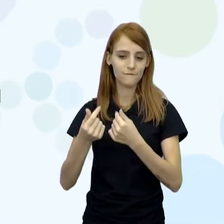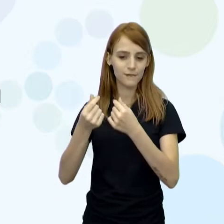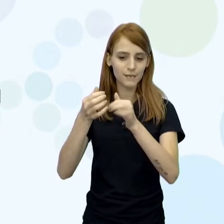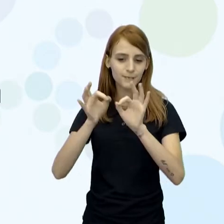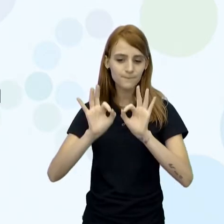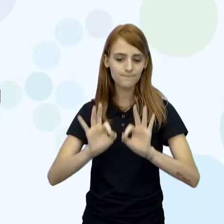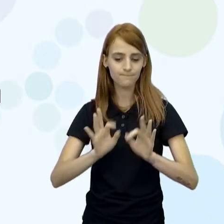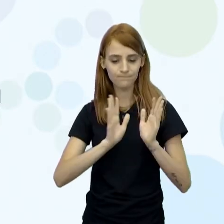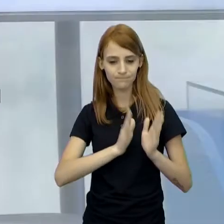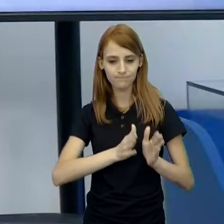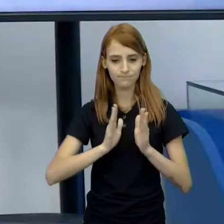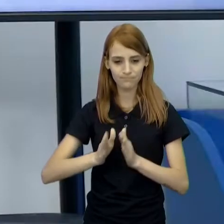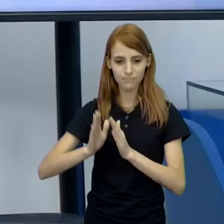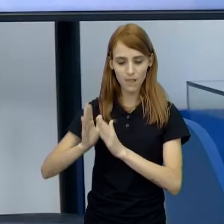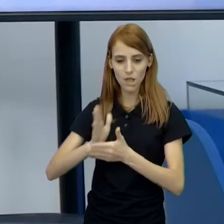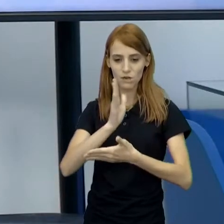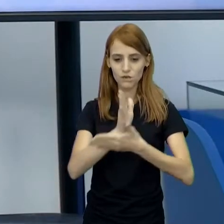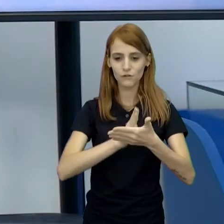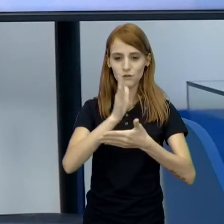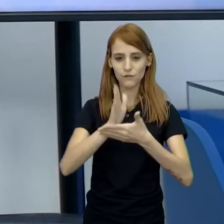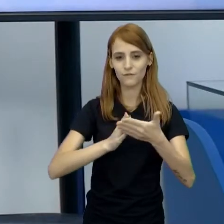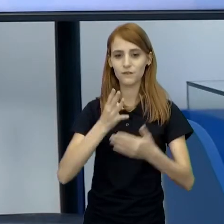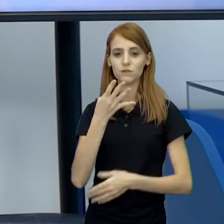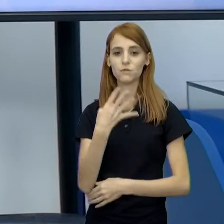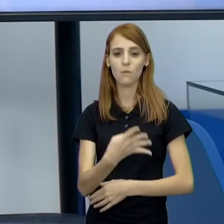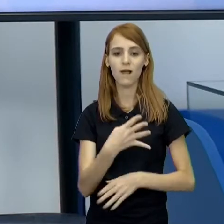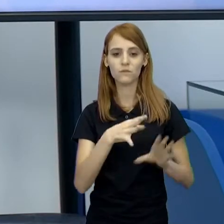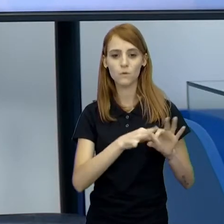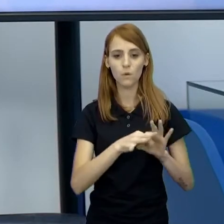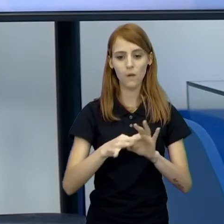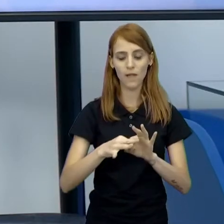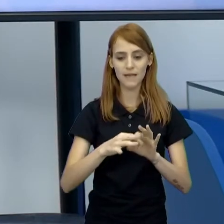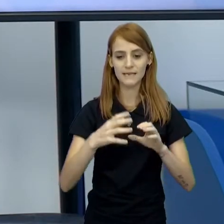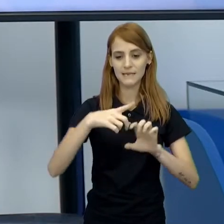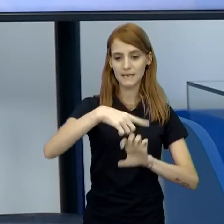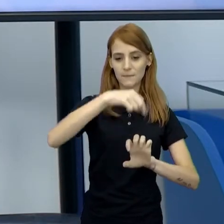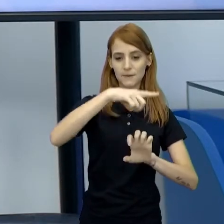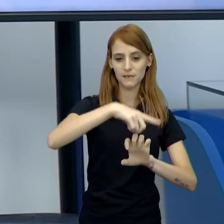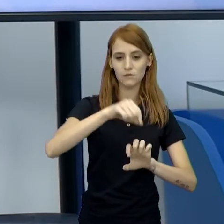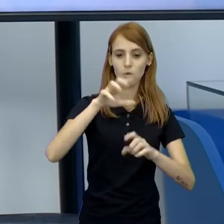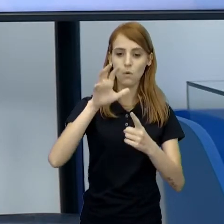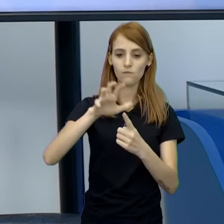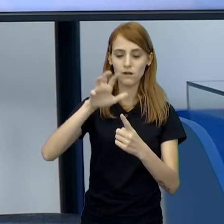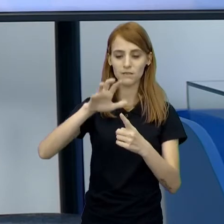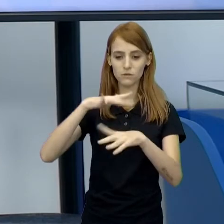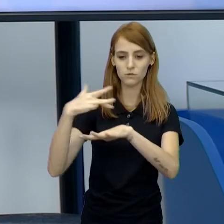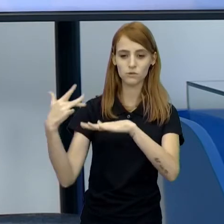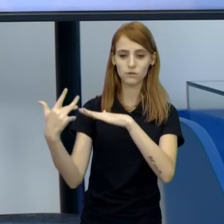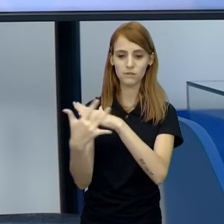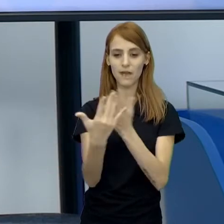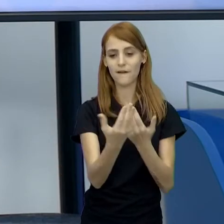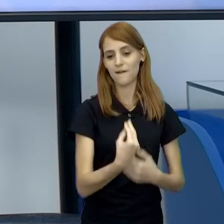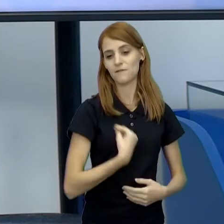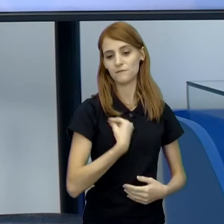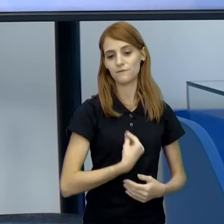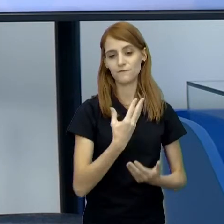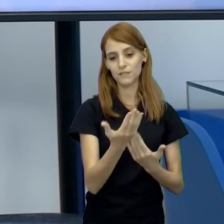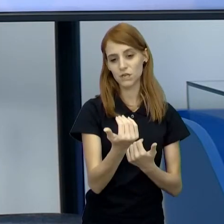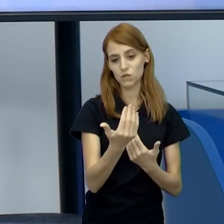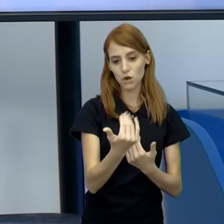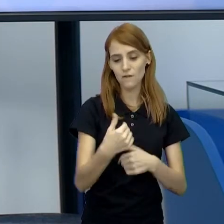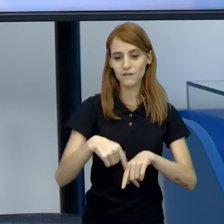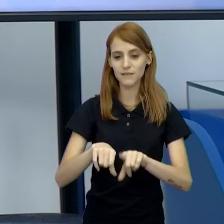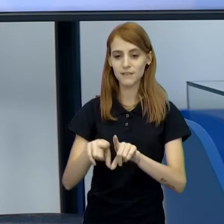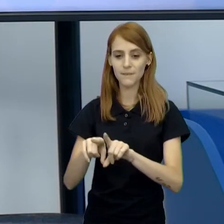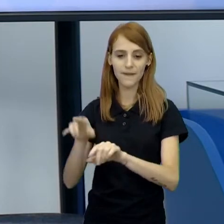em 4 componentes. Conexão empreendedora, influência na mídia na vida dos jovens e fenômenos físicos. Cada um aqui no